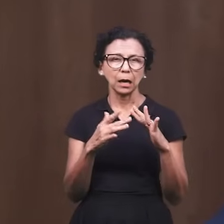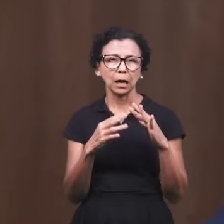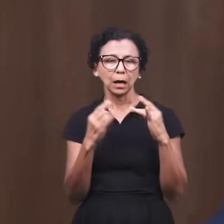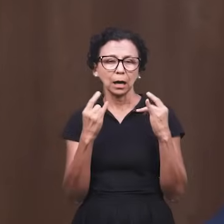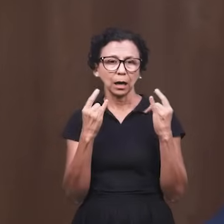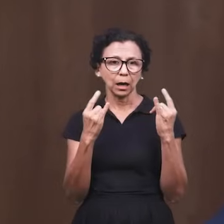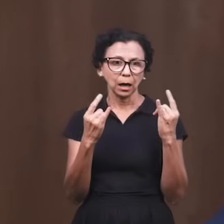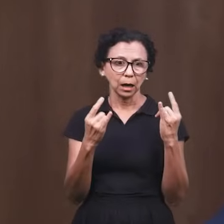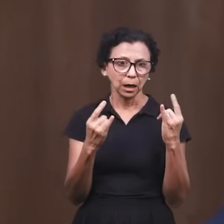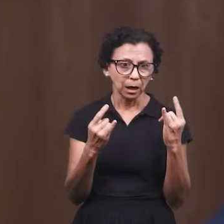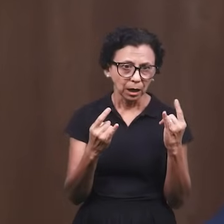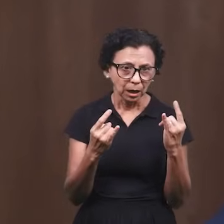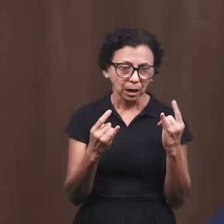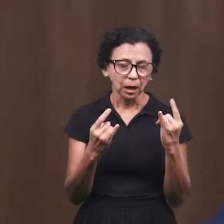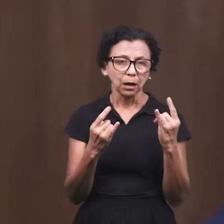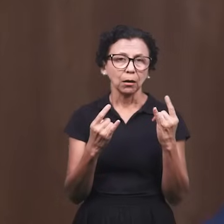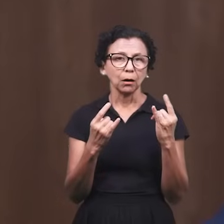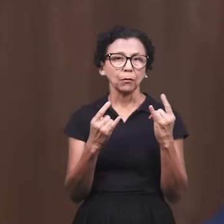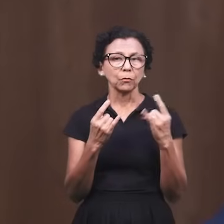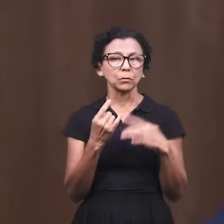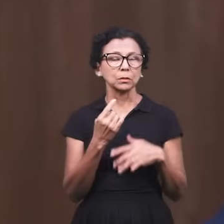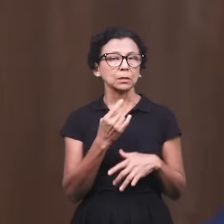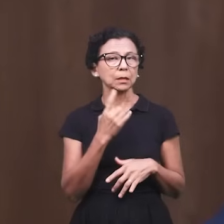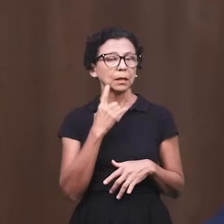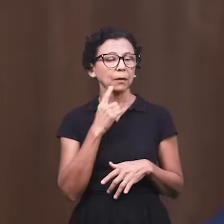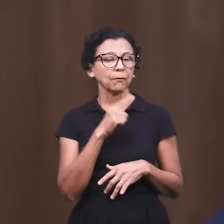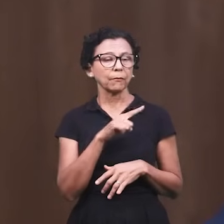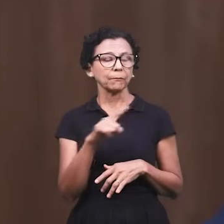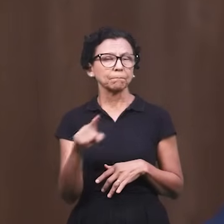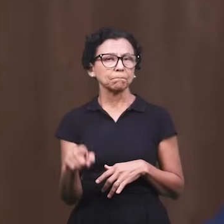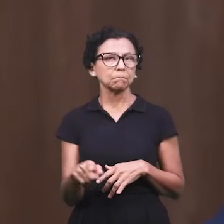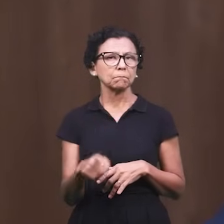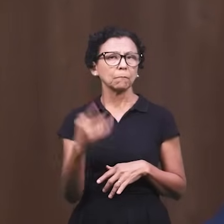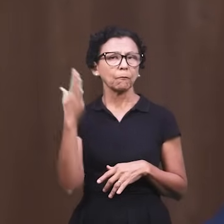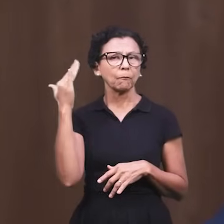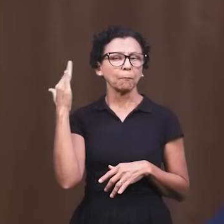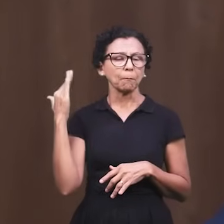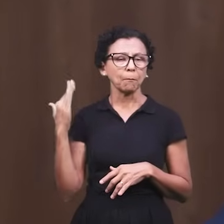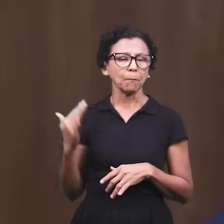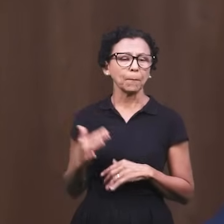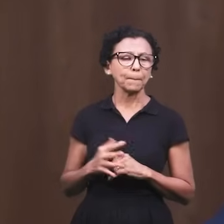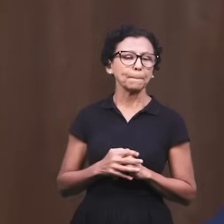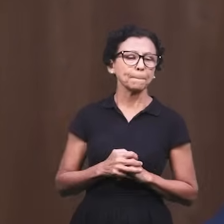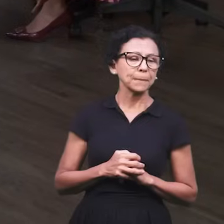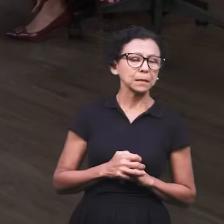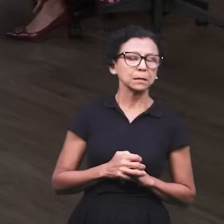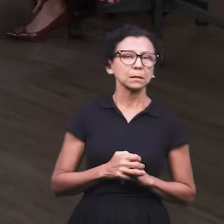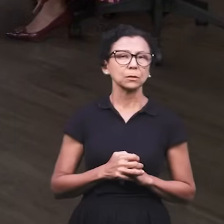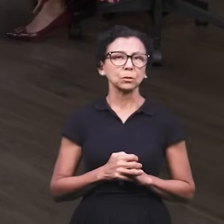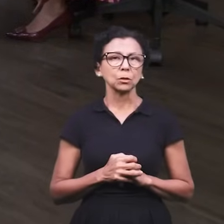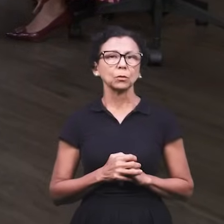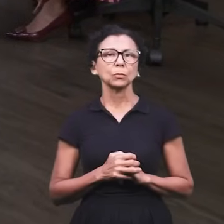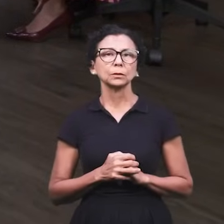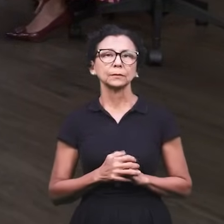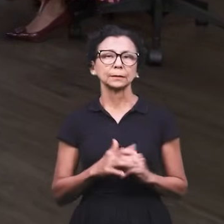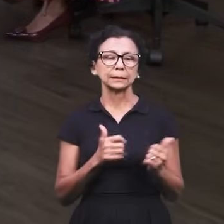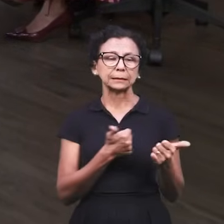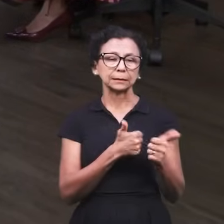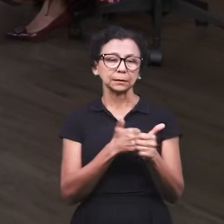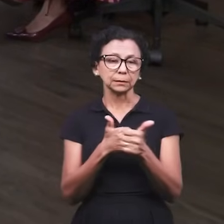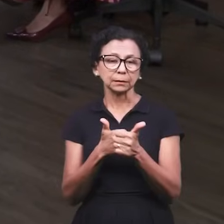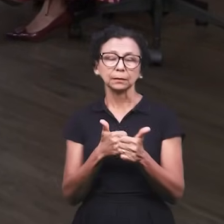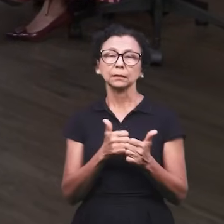aí a outros exemplos e outros líderes e vivendo de uma forma que não está de acordo com a palavra de